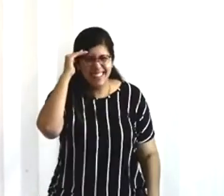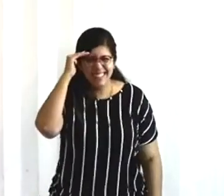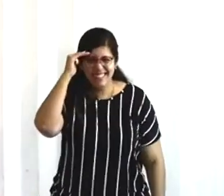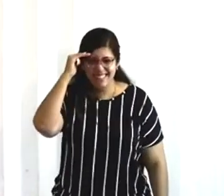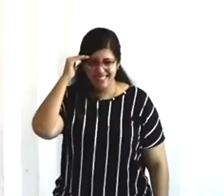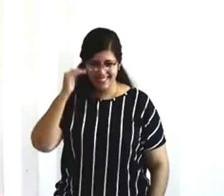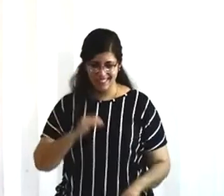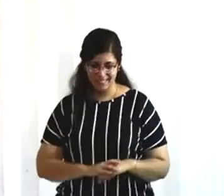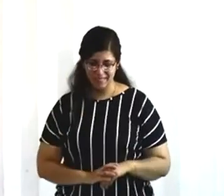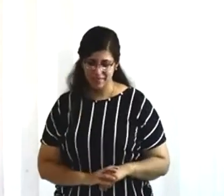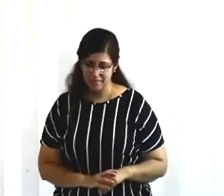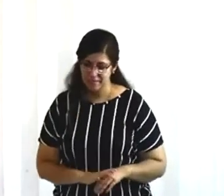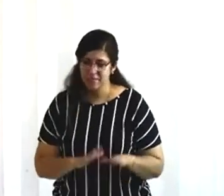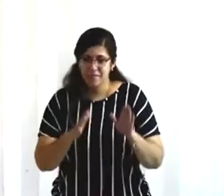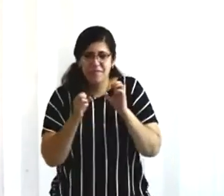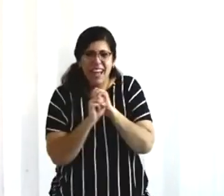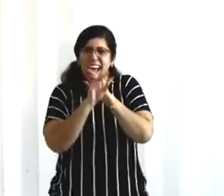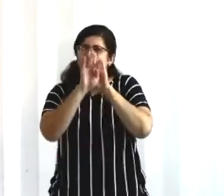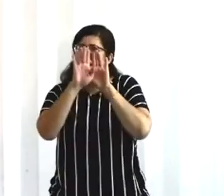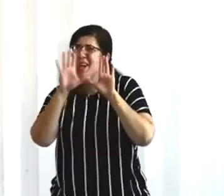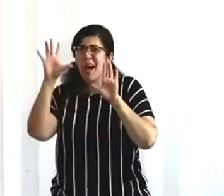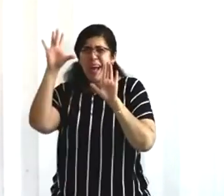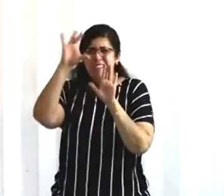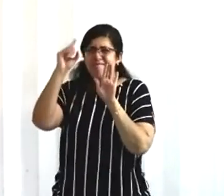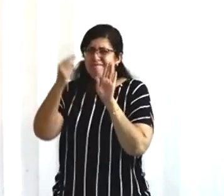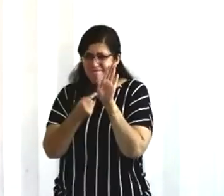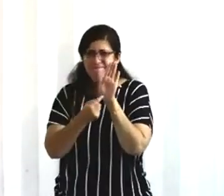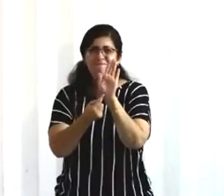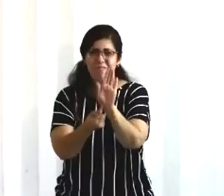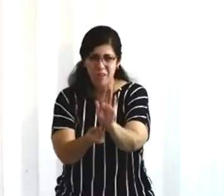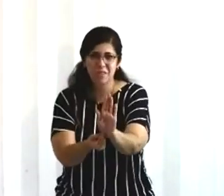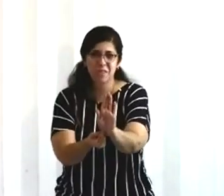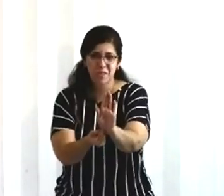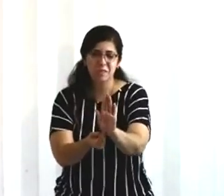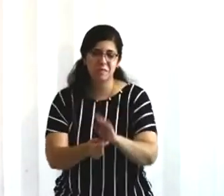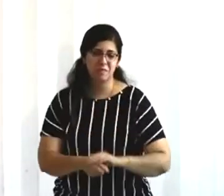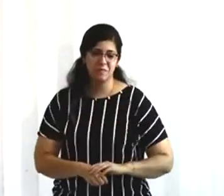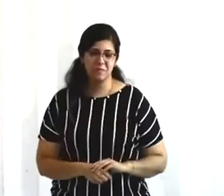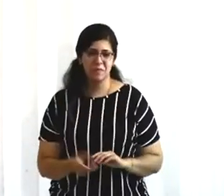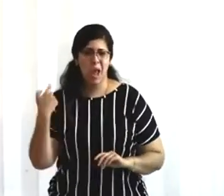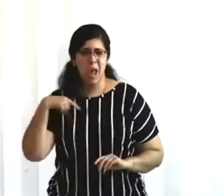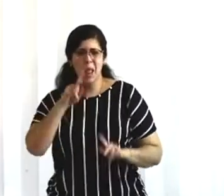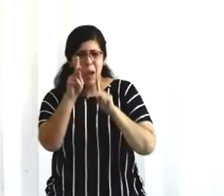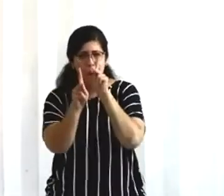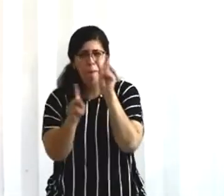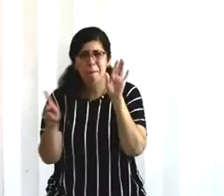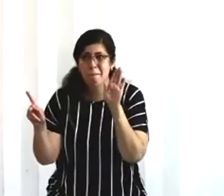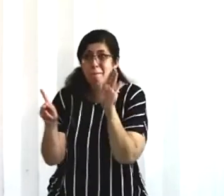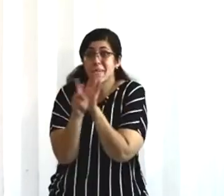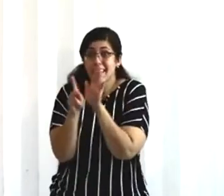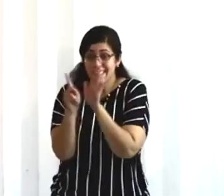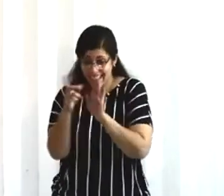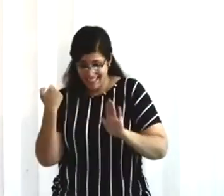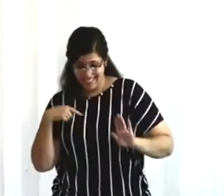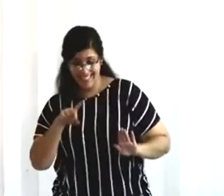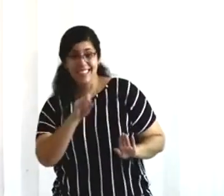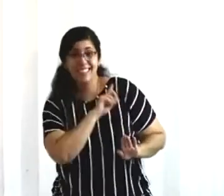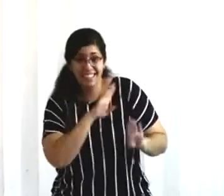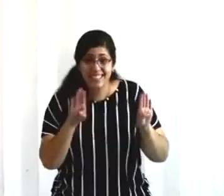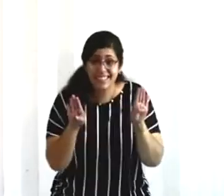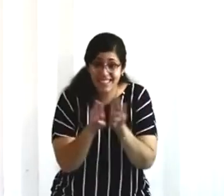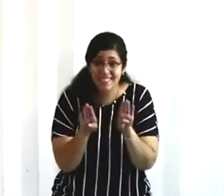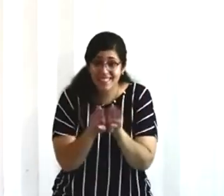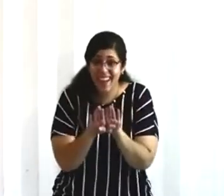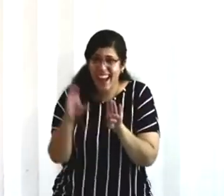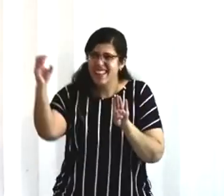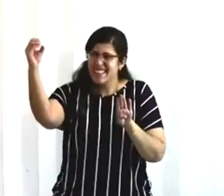se manifestou. Nós agora fazemos parte desse povo que está dentro desse reino de